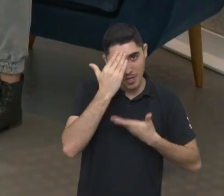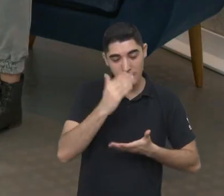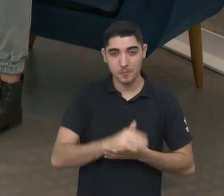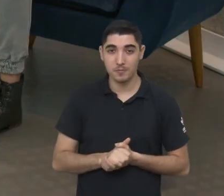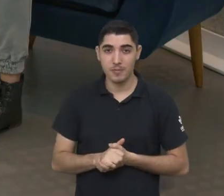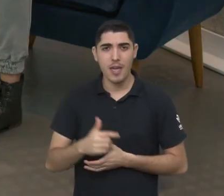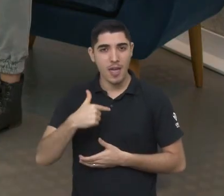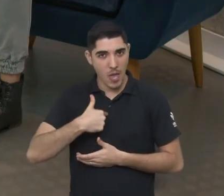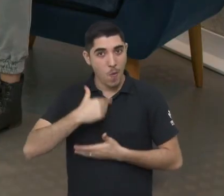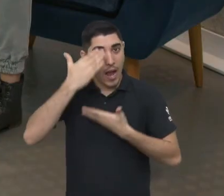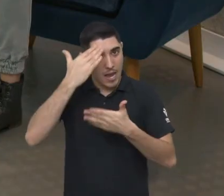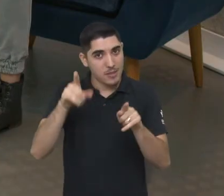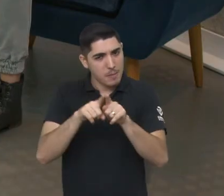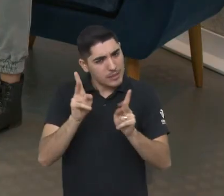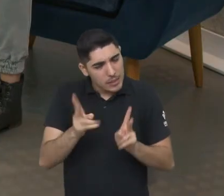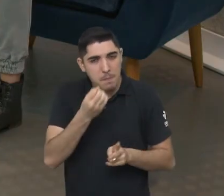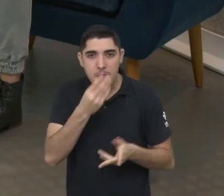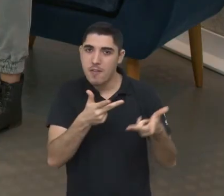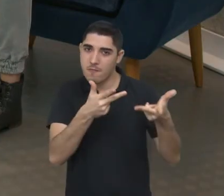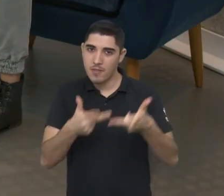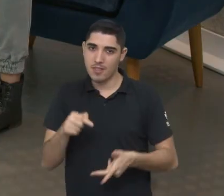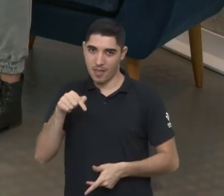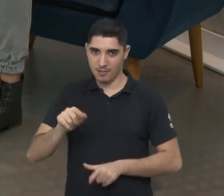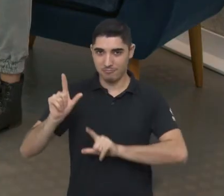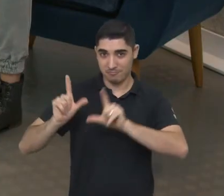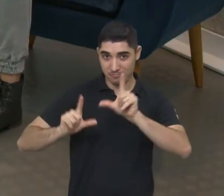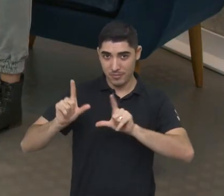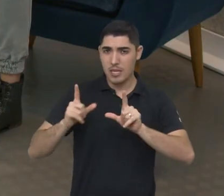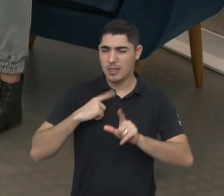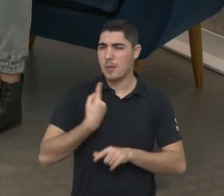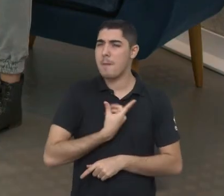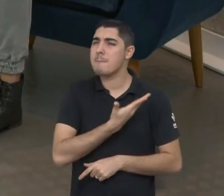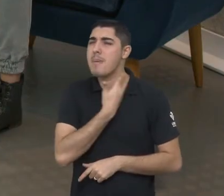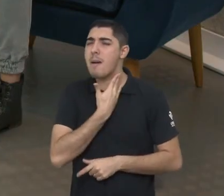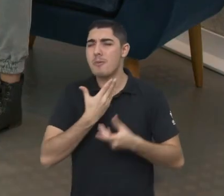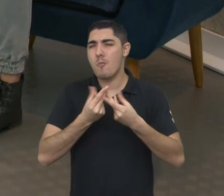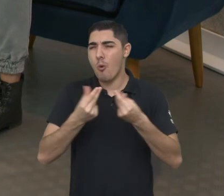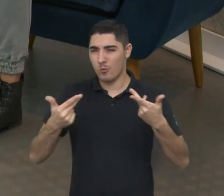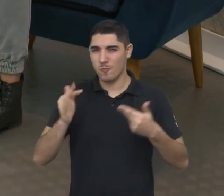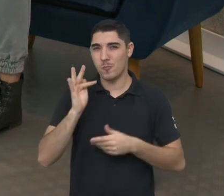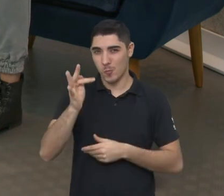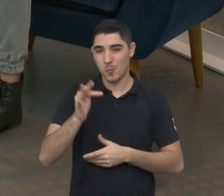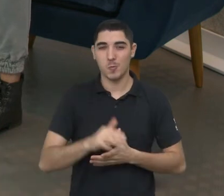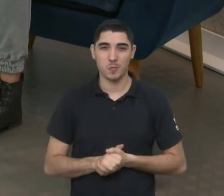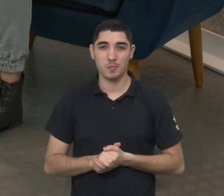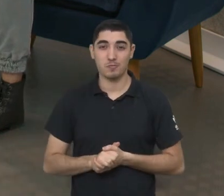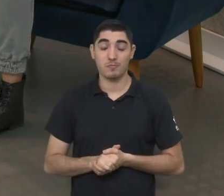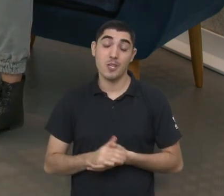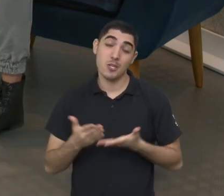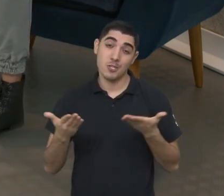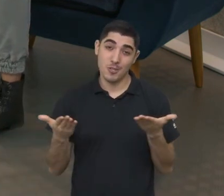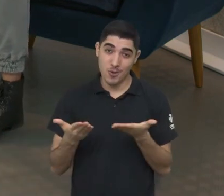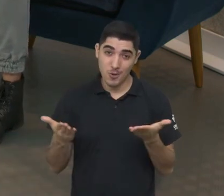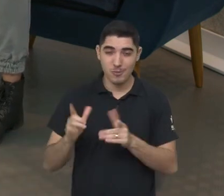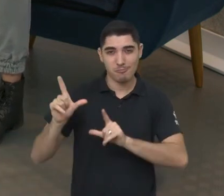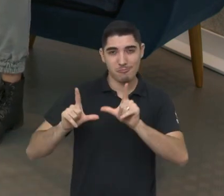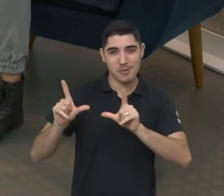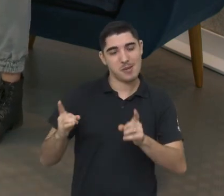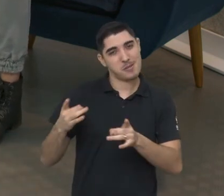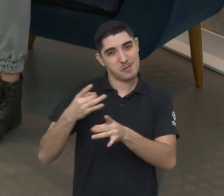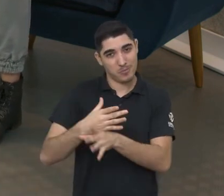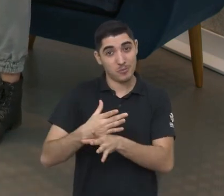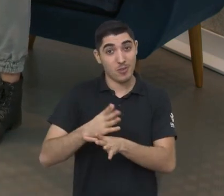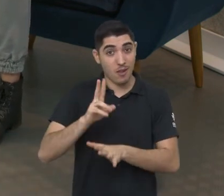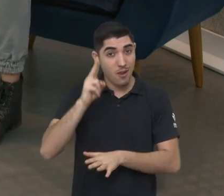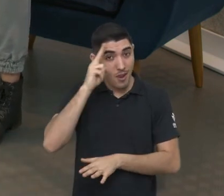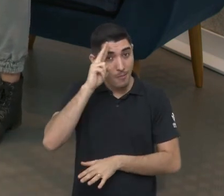Eu que agradeço, seja sempre bem-vindo ao nosso programa e vamos ter muitos papos aí pela frente. E o programa de hoje fica por